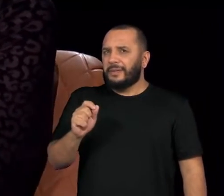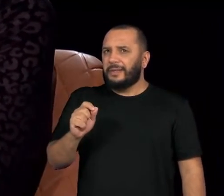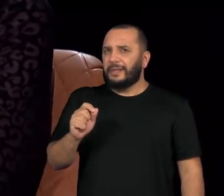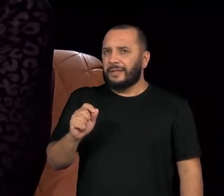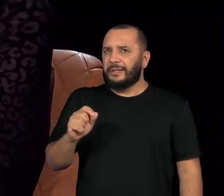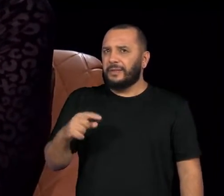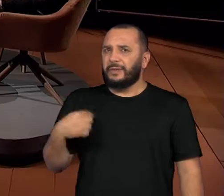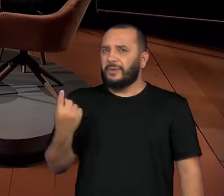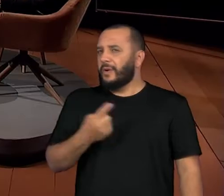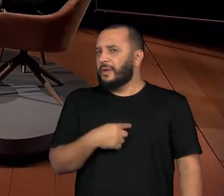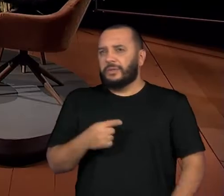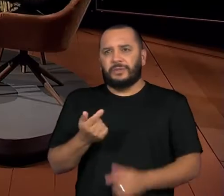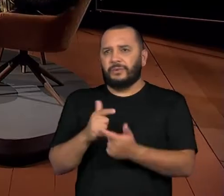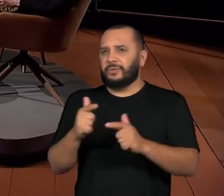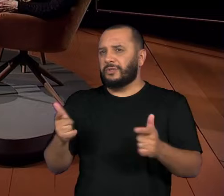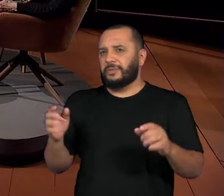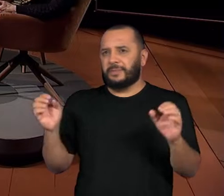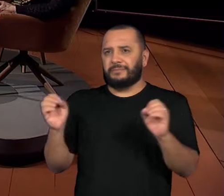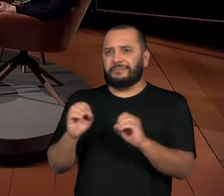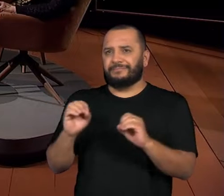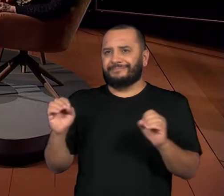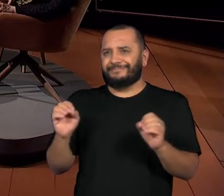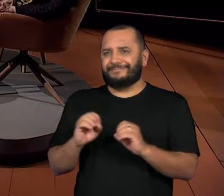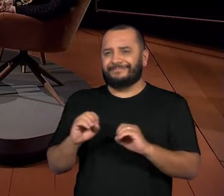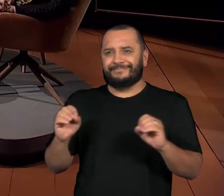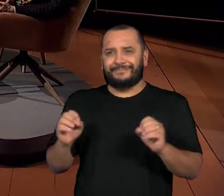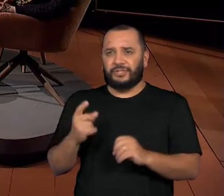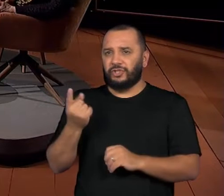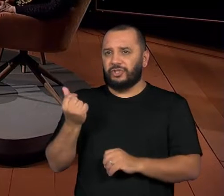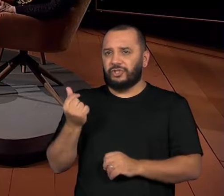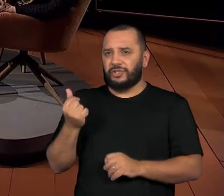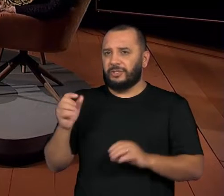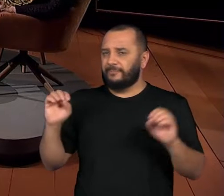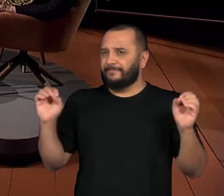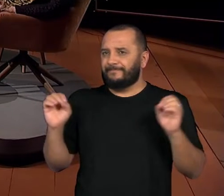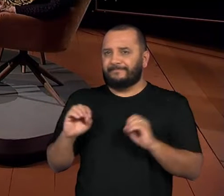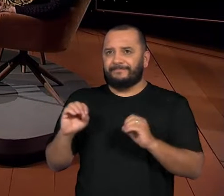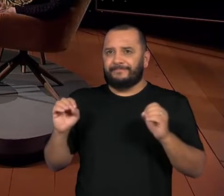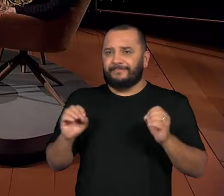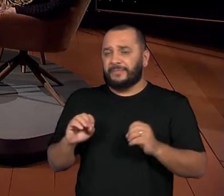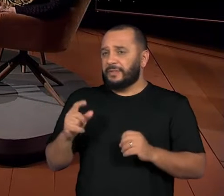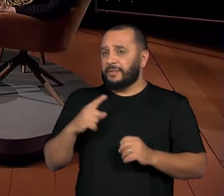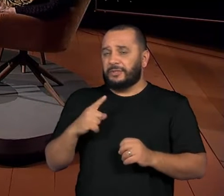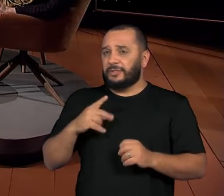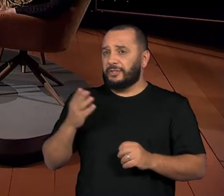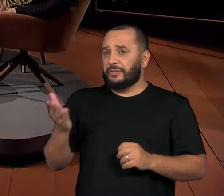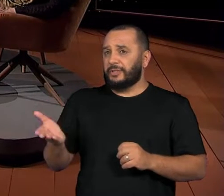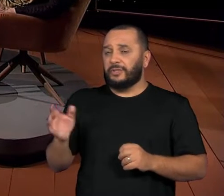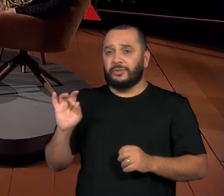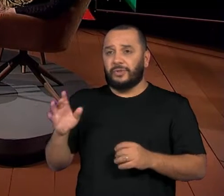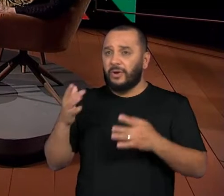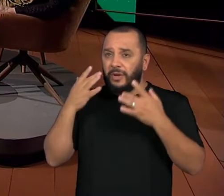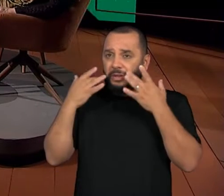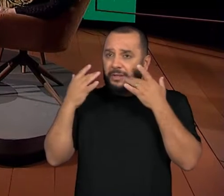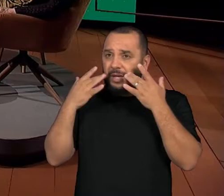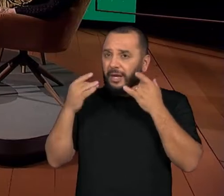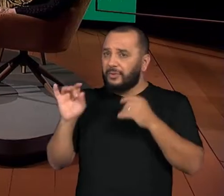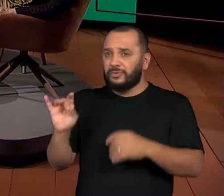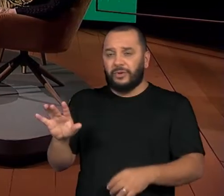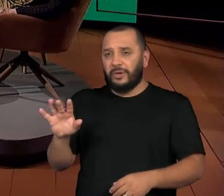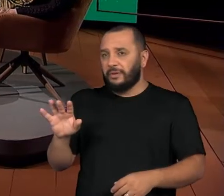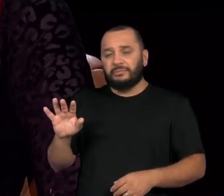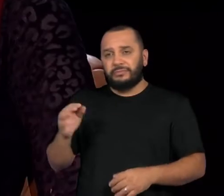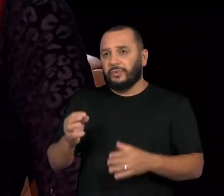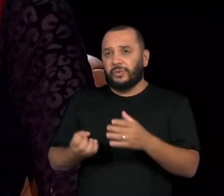realmente absolutamente nada, né? A gente não tinha dinheiro algum, a gente tinha um filho, nada mais do que um filho,